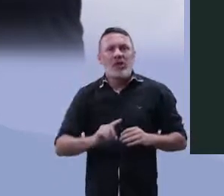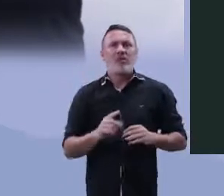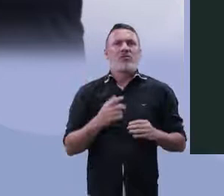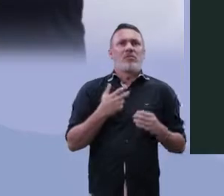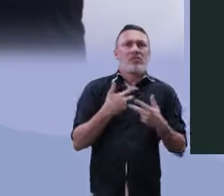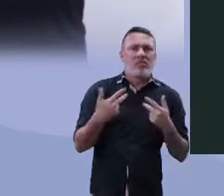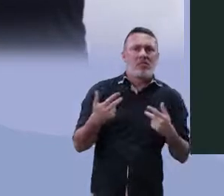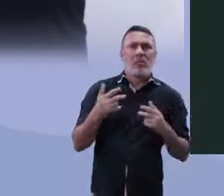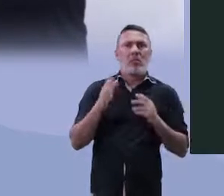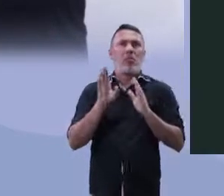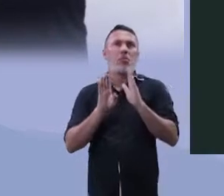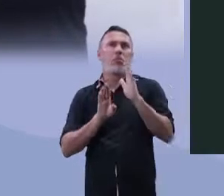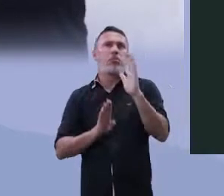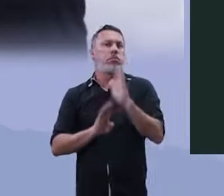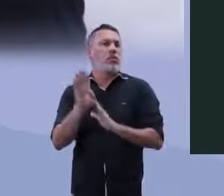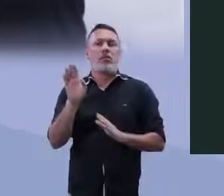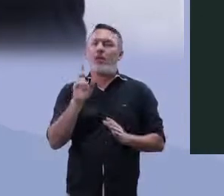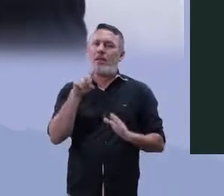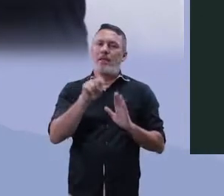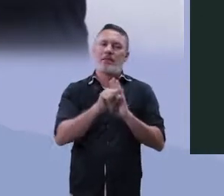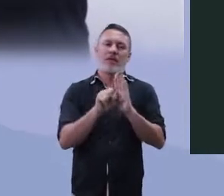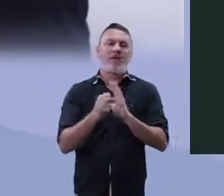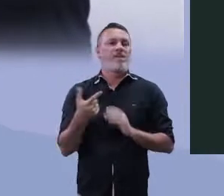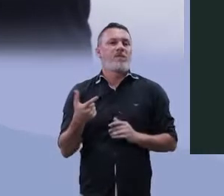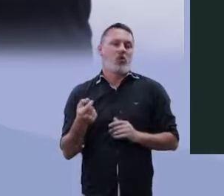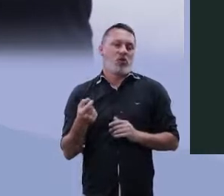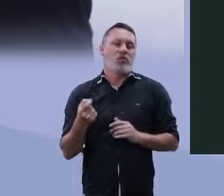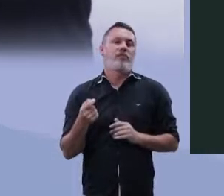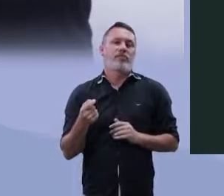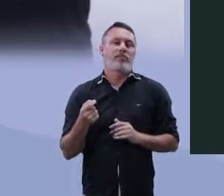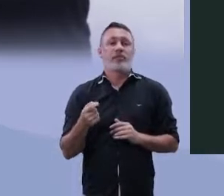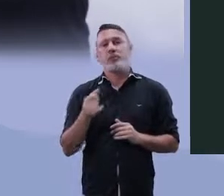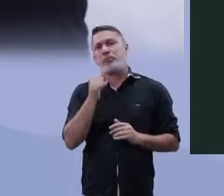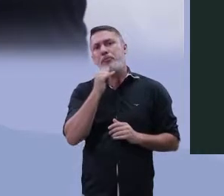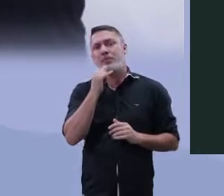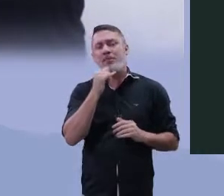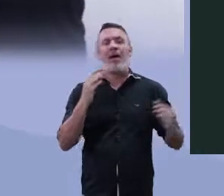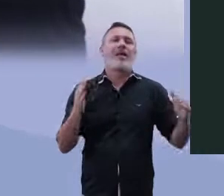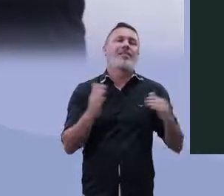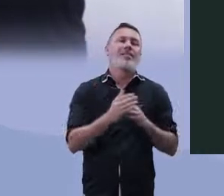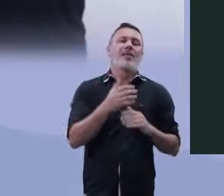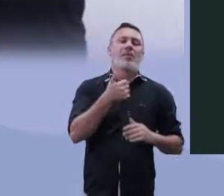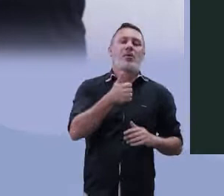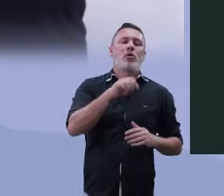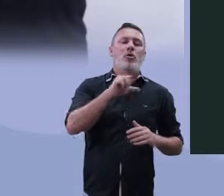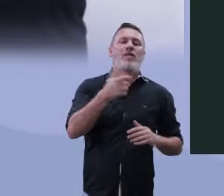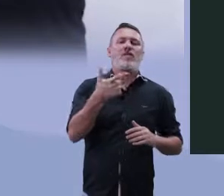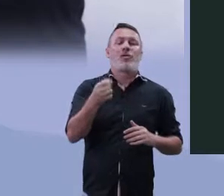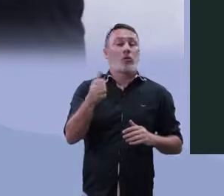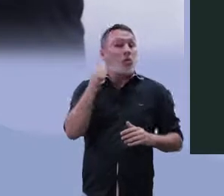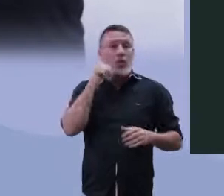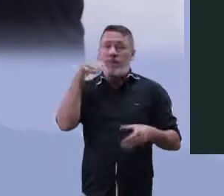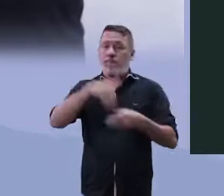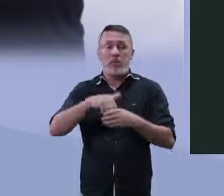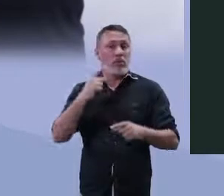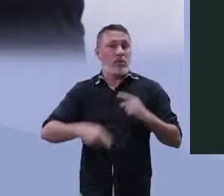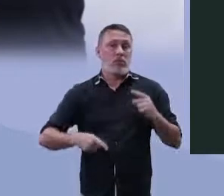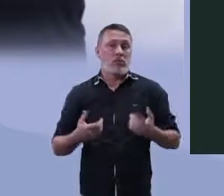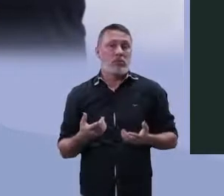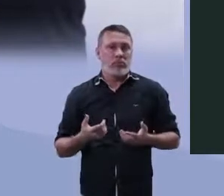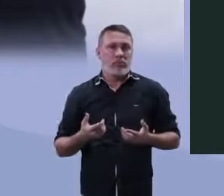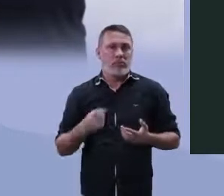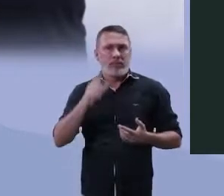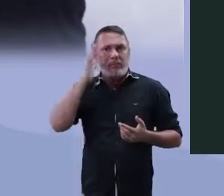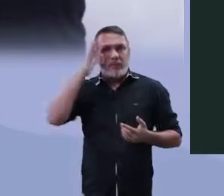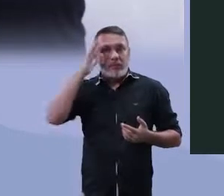direito ao voto nos países europeus já no século XX. Então, por exemplo, até a década de 20, as mulheres francesas não votavam.